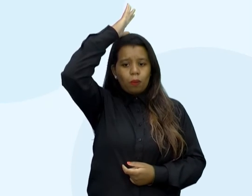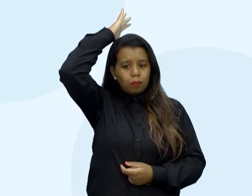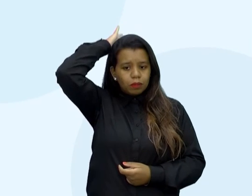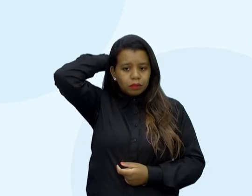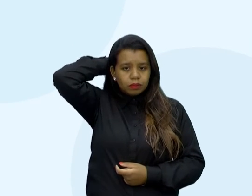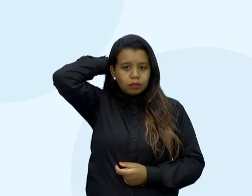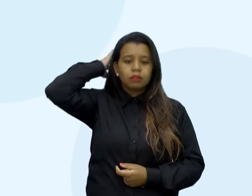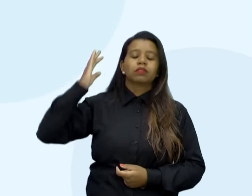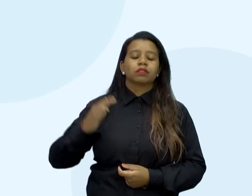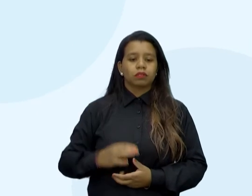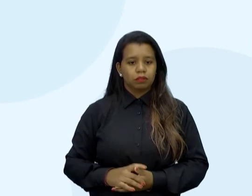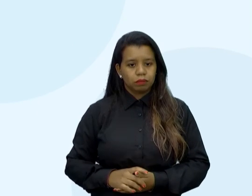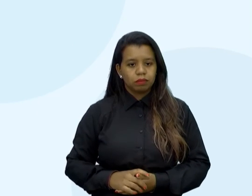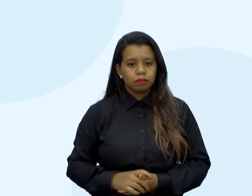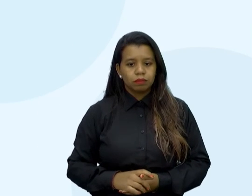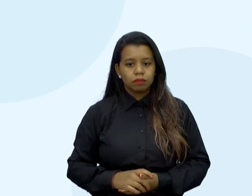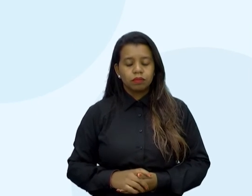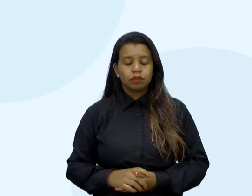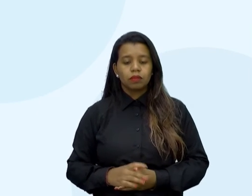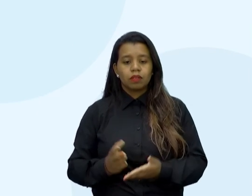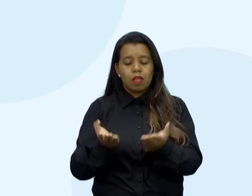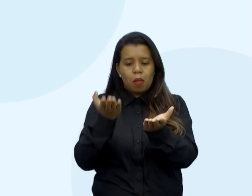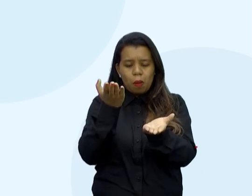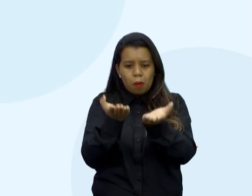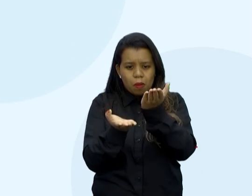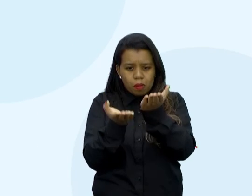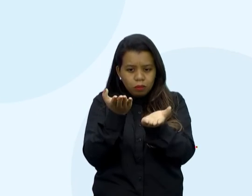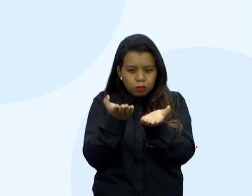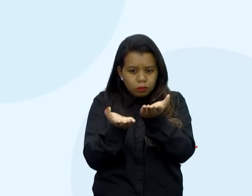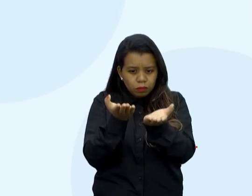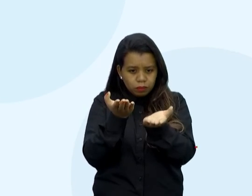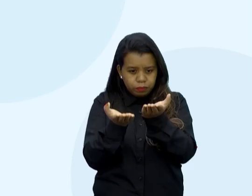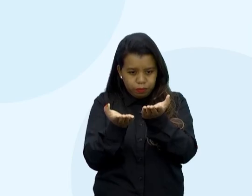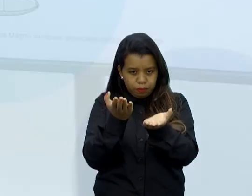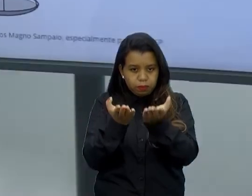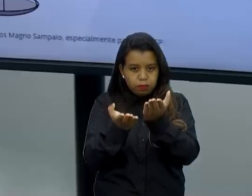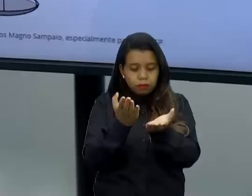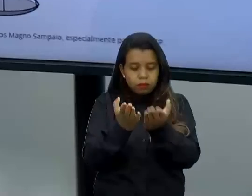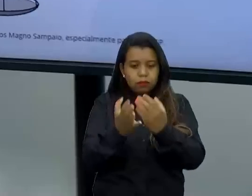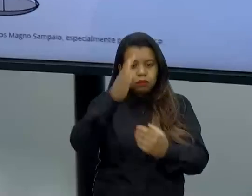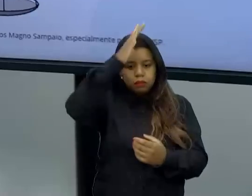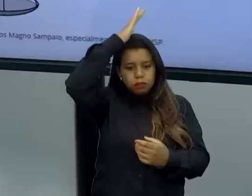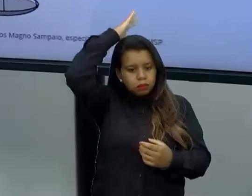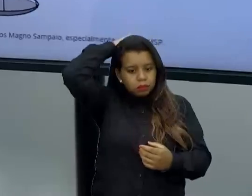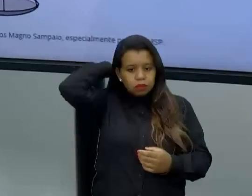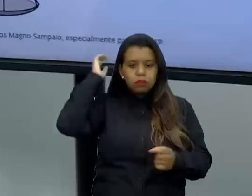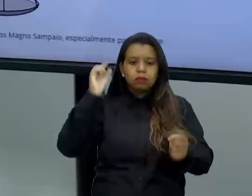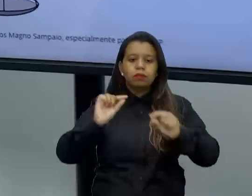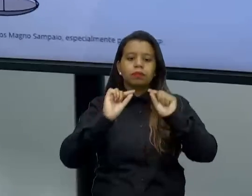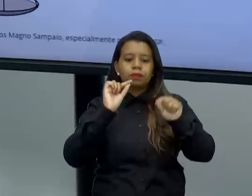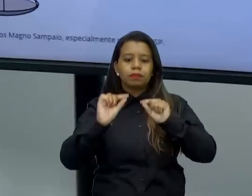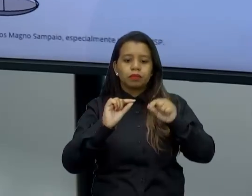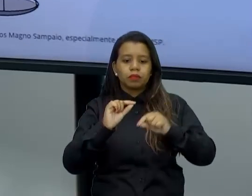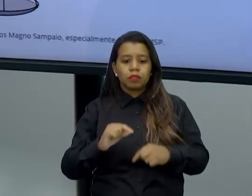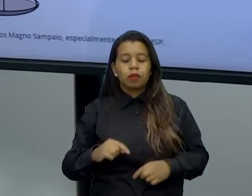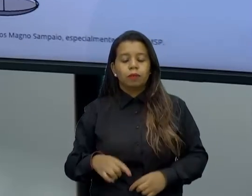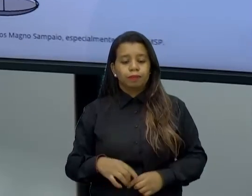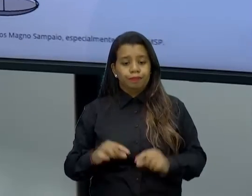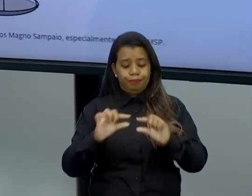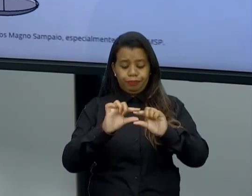alusão a esse equilíbrio, que a balança romana que você está vendo aí, ó, ele basicamente é isso aqui, ó. Ele tem aqui